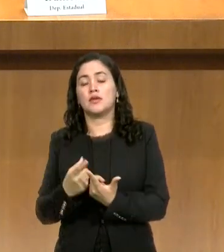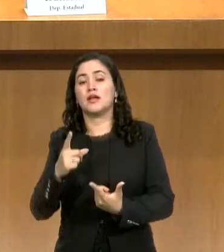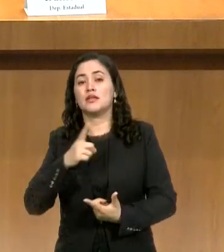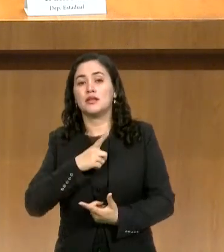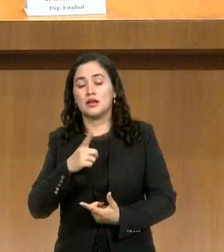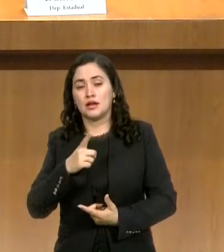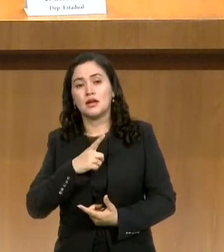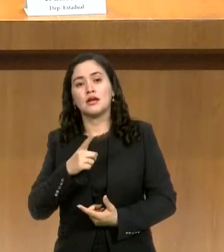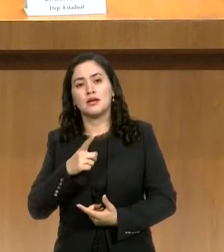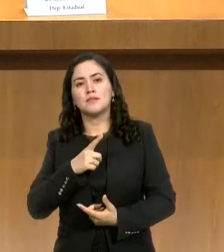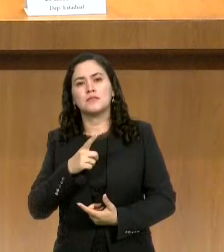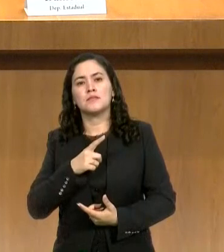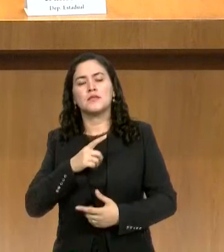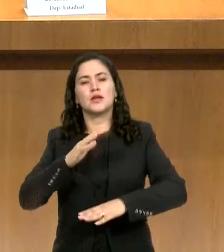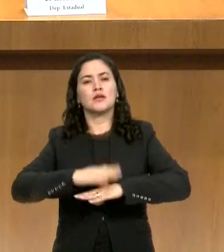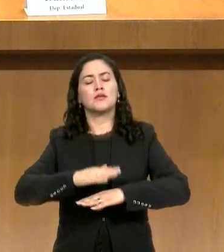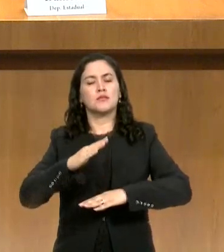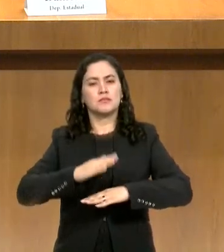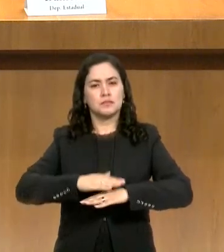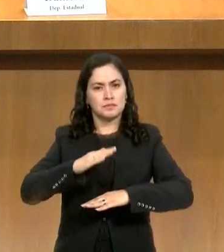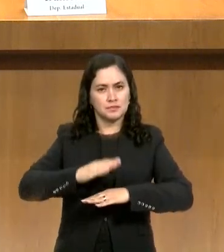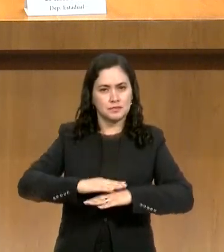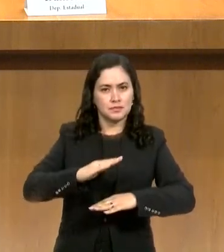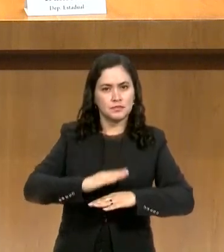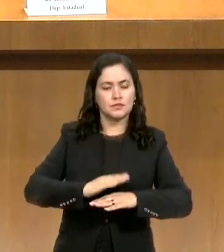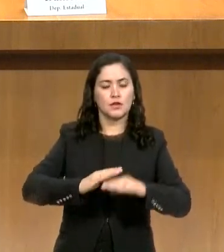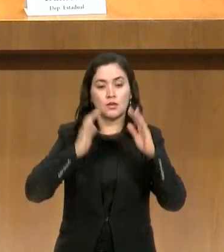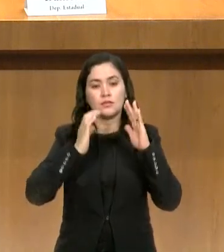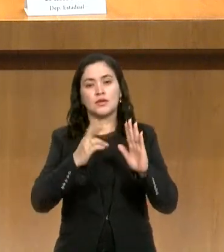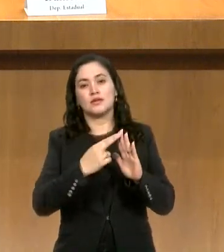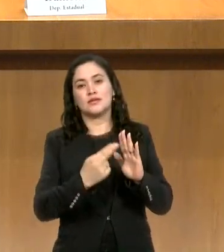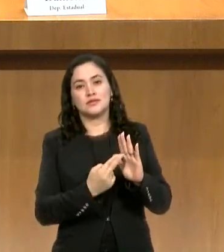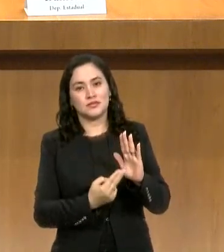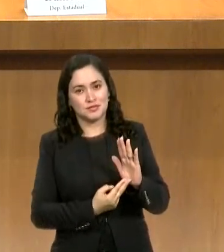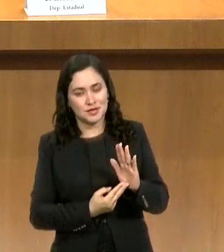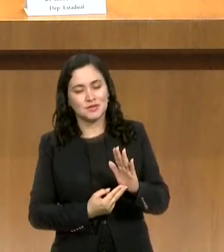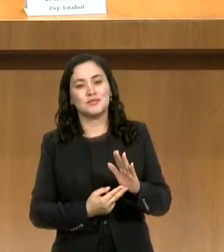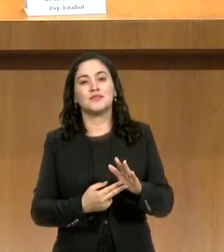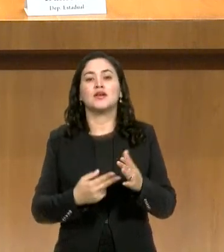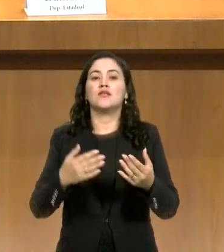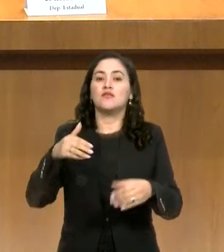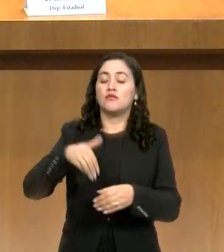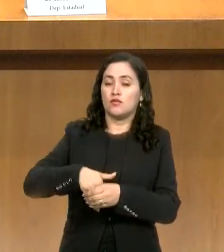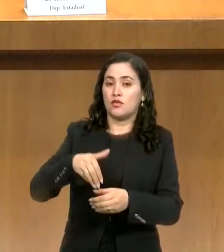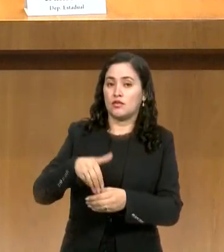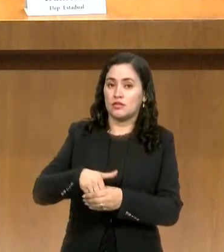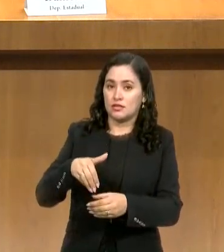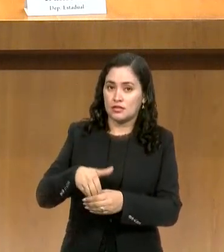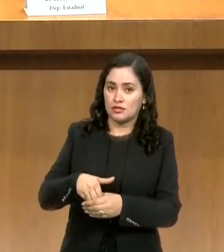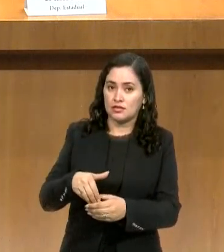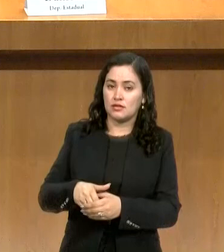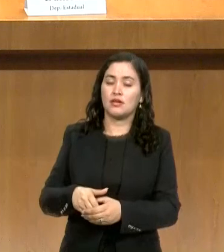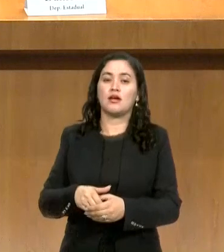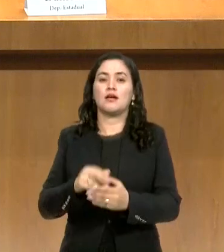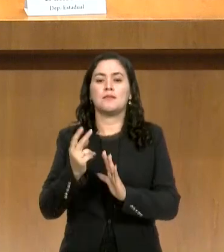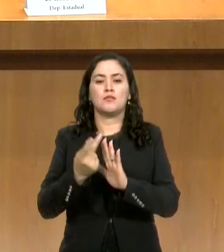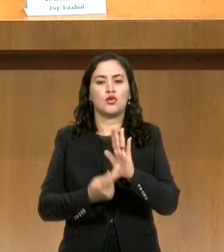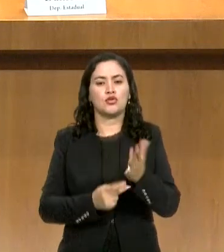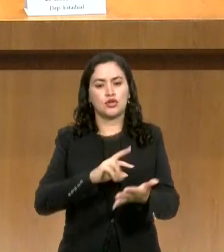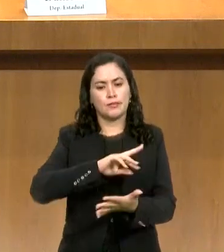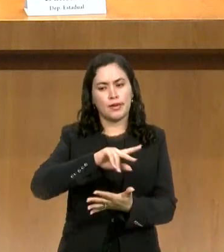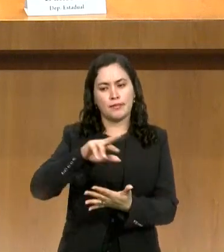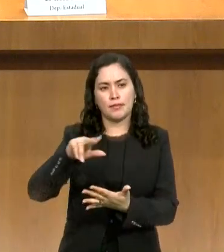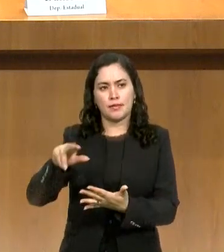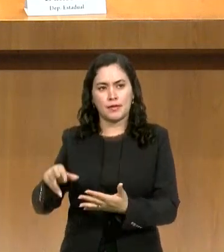Você acompanha imagens ao vivo da mesa diretora. Neste momento, a presidente da Assembleia Legislativa deu uma pausa aqui no pequeno expediente, mas já o